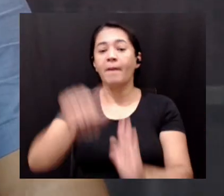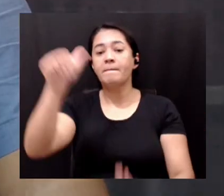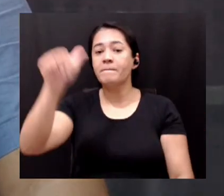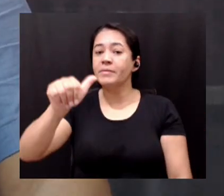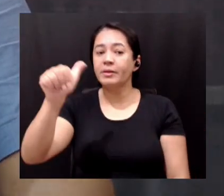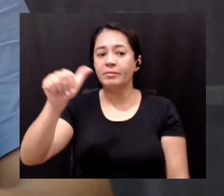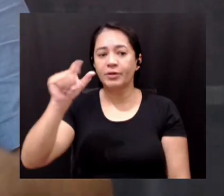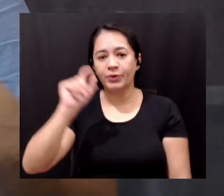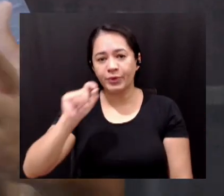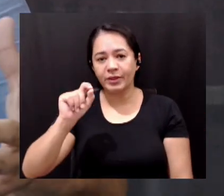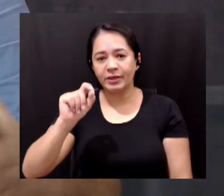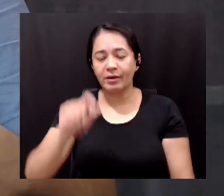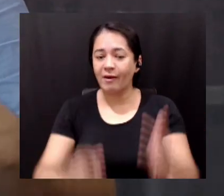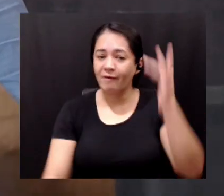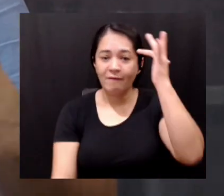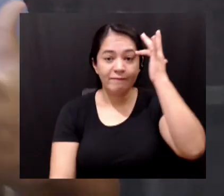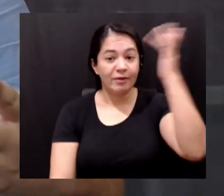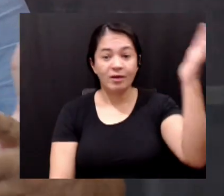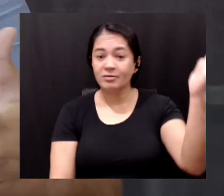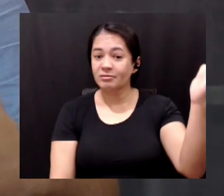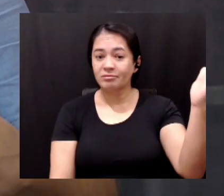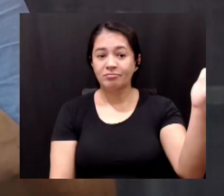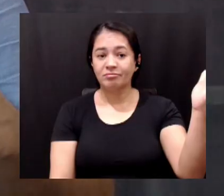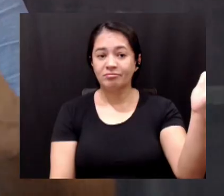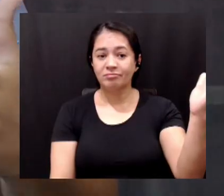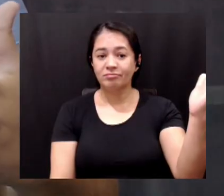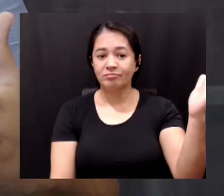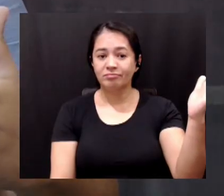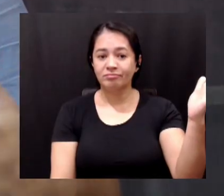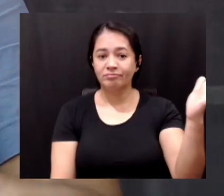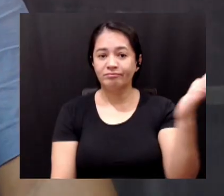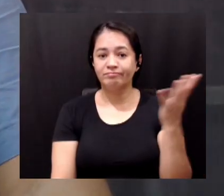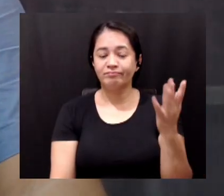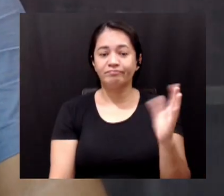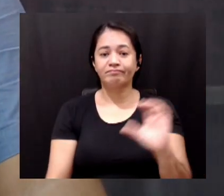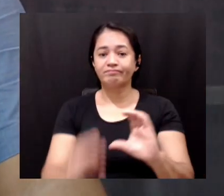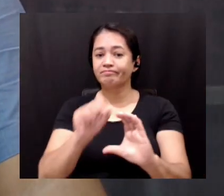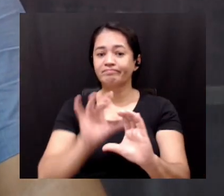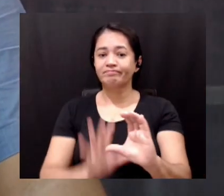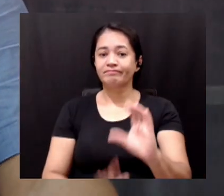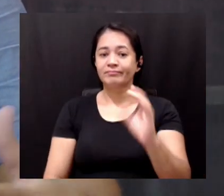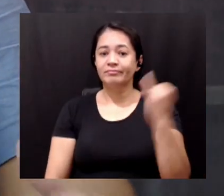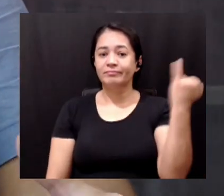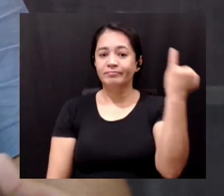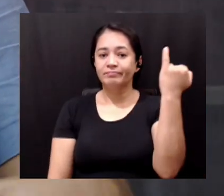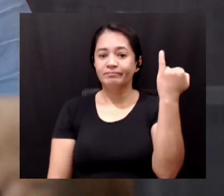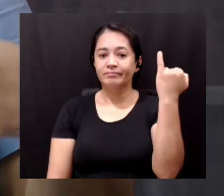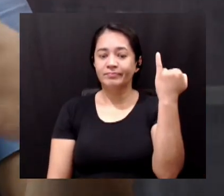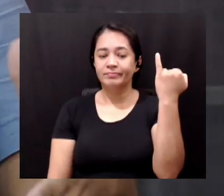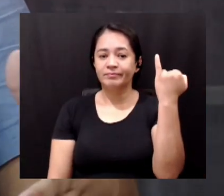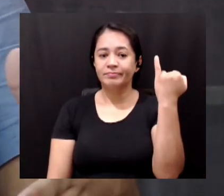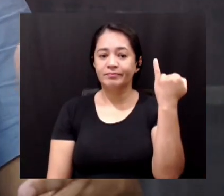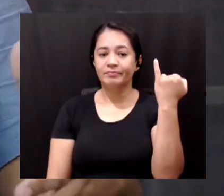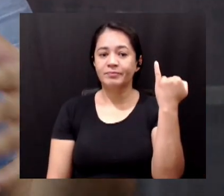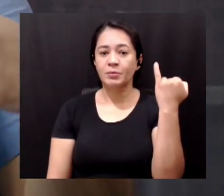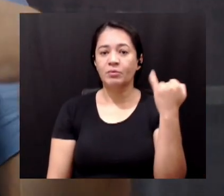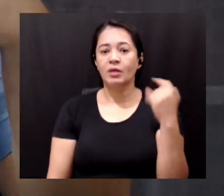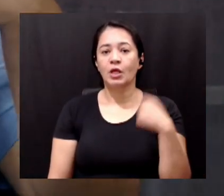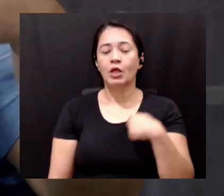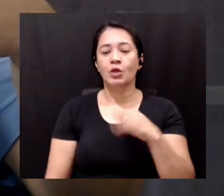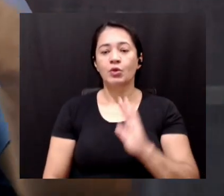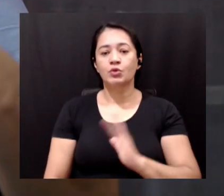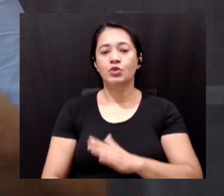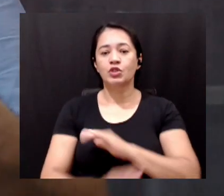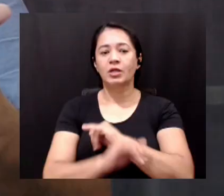facilidade, né? Ela é um aspecto importantíssimo, né? Como eu disse, não preciso sair de casa, estou